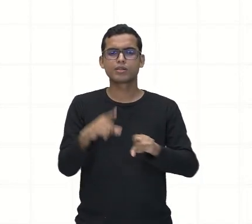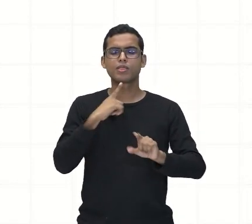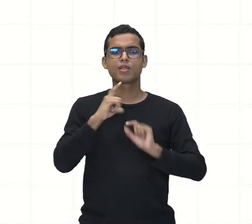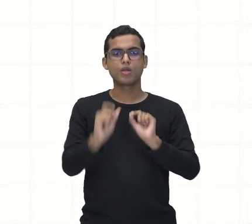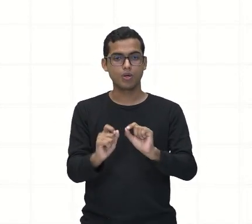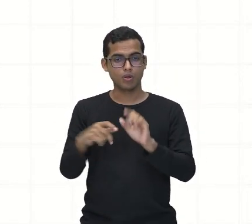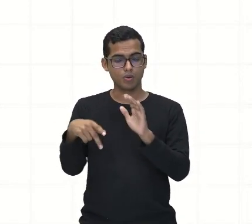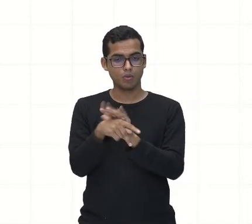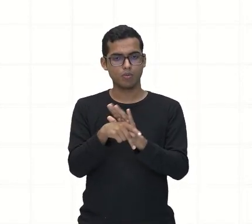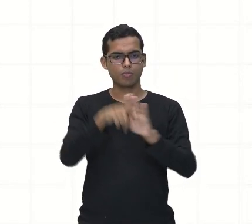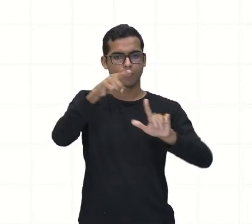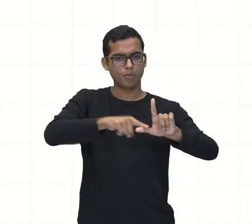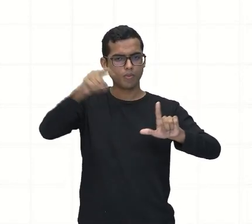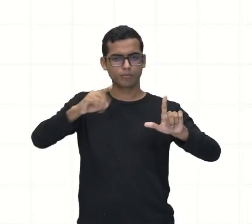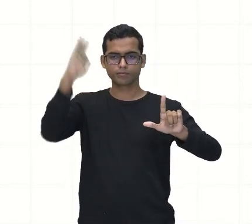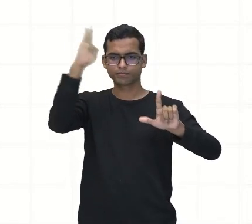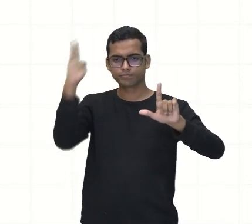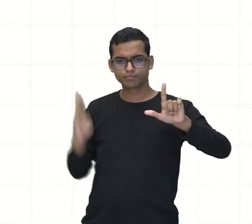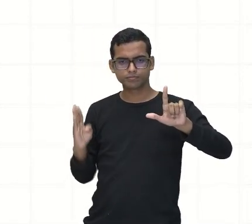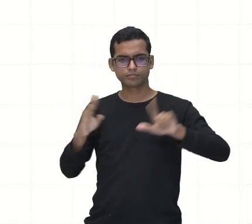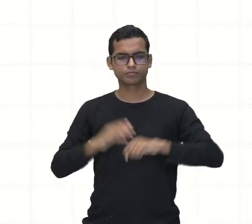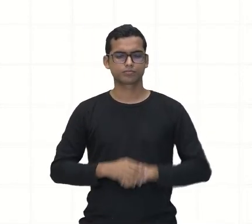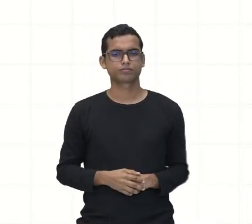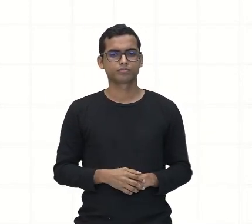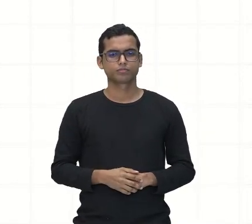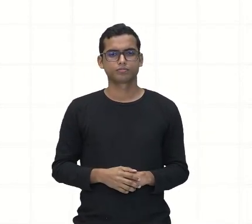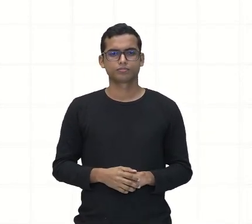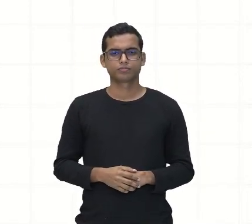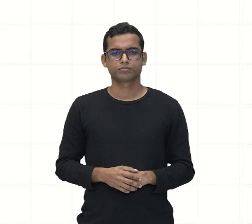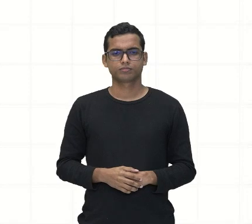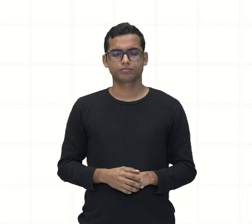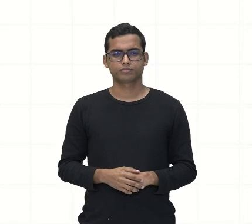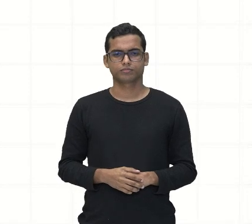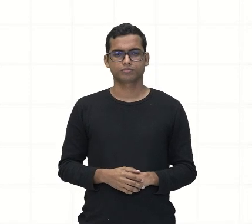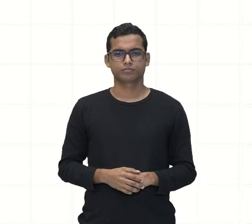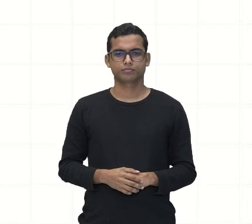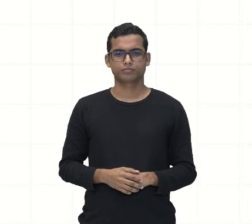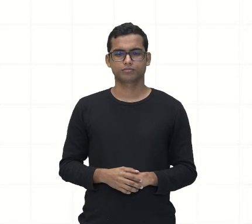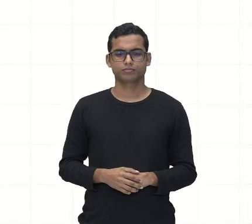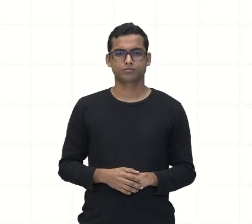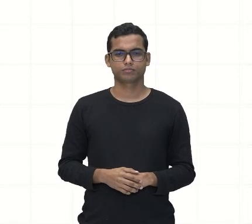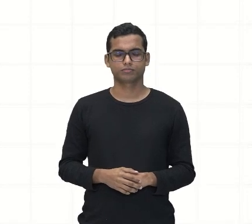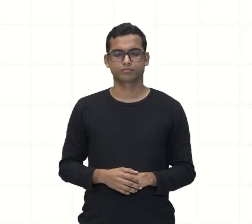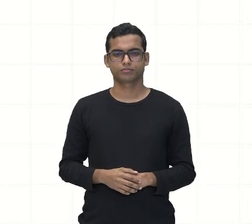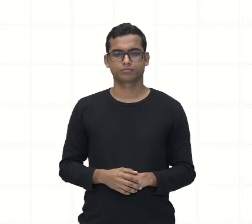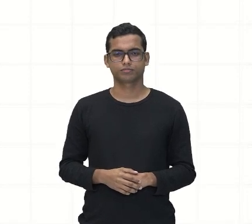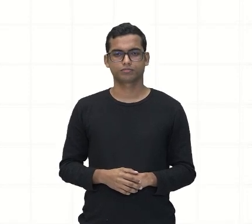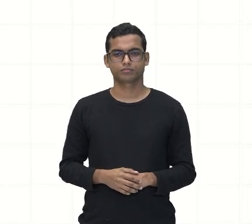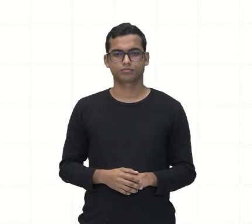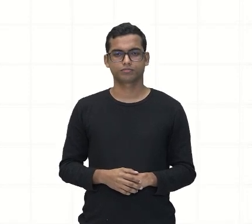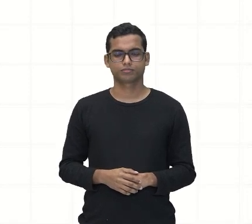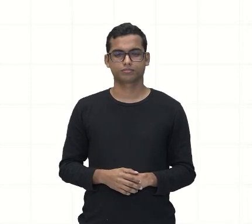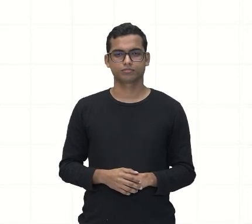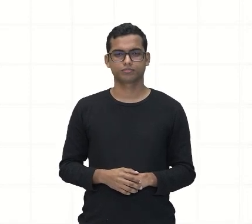Brasil. Nós temos o gráfico do Brasil aqui, certo? E